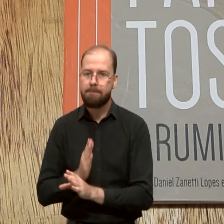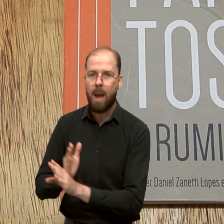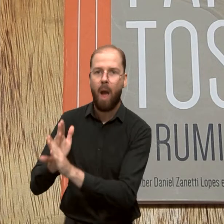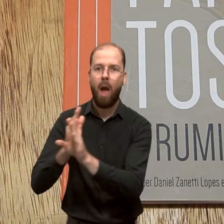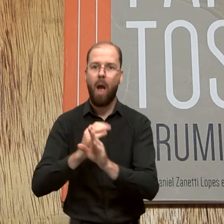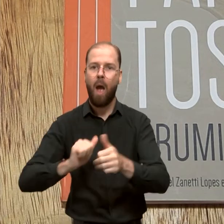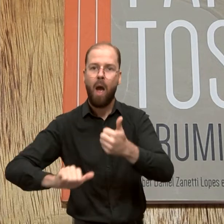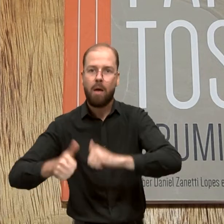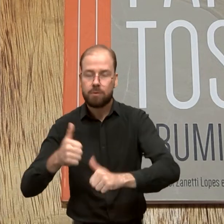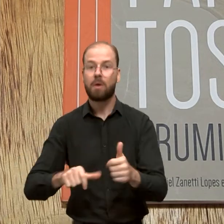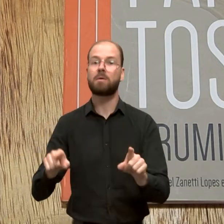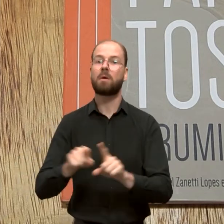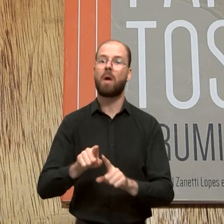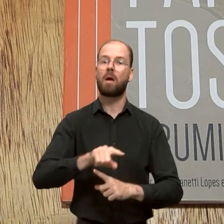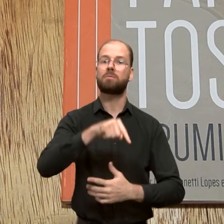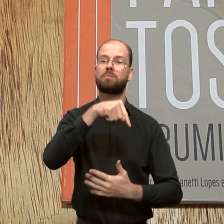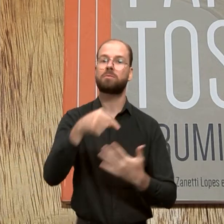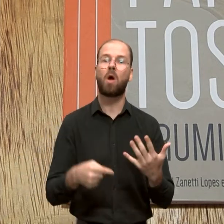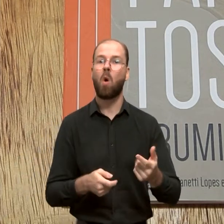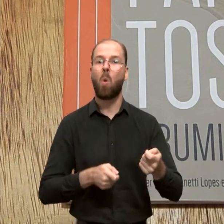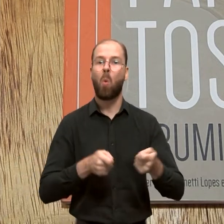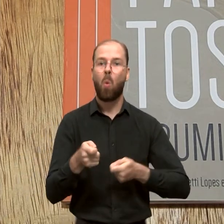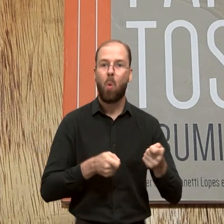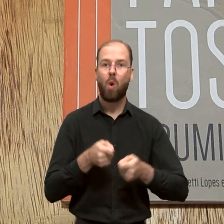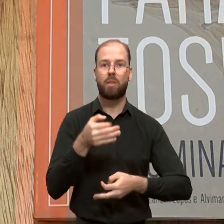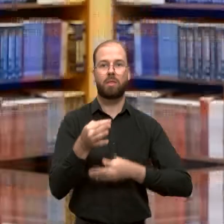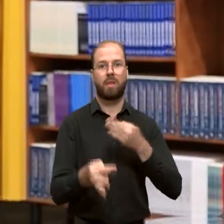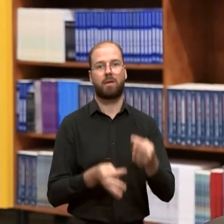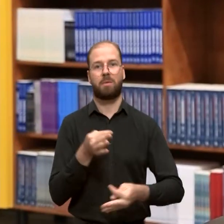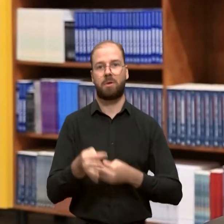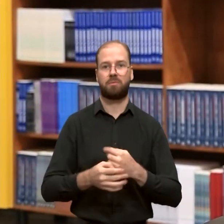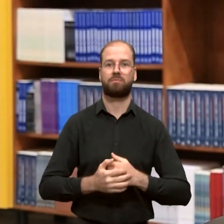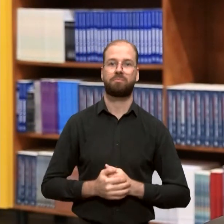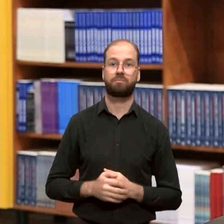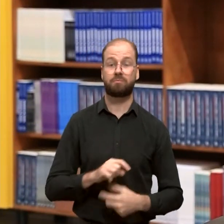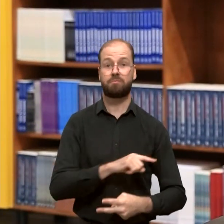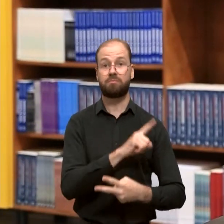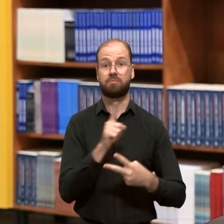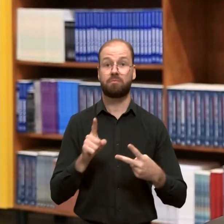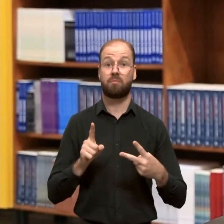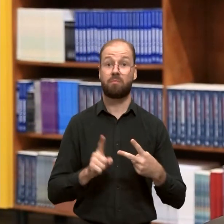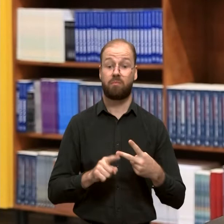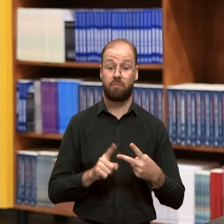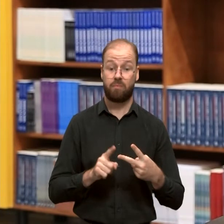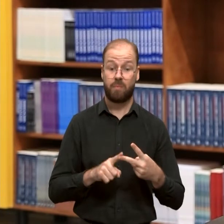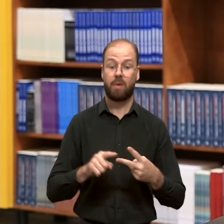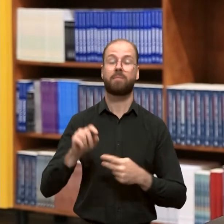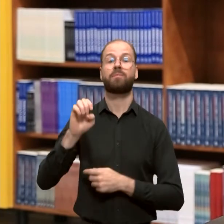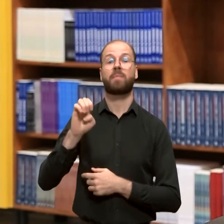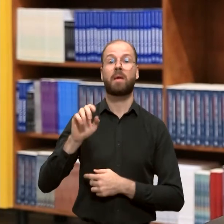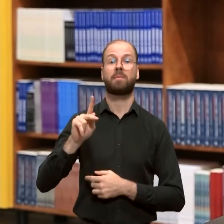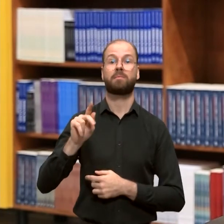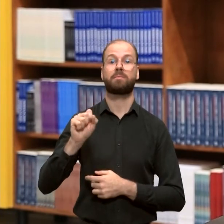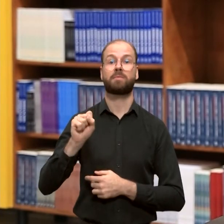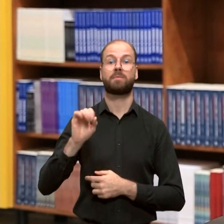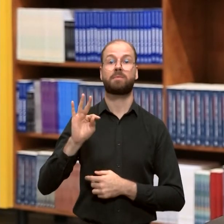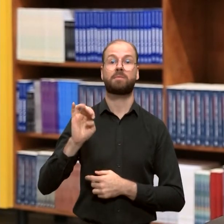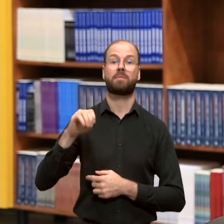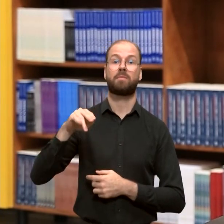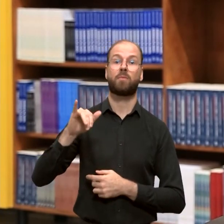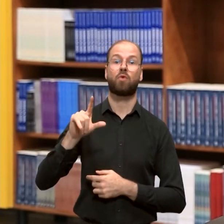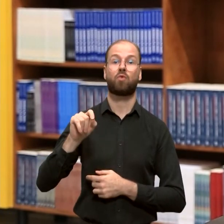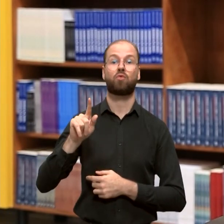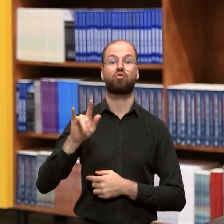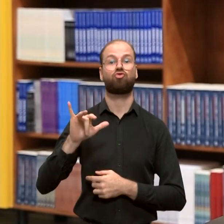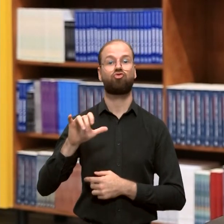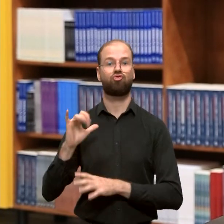de aspectos sobre controle e tratamento. Seguimos com Epistemologia da Educação Musical